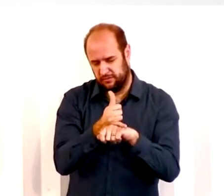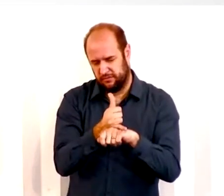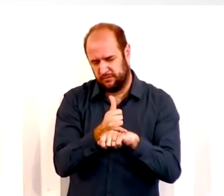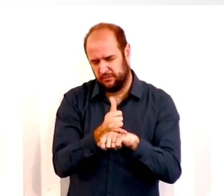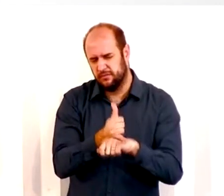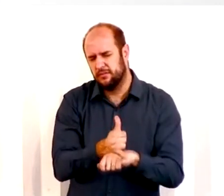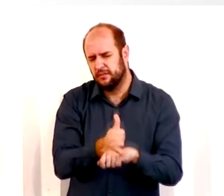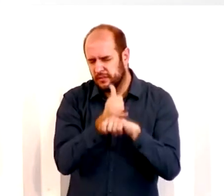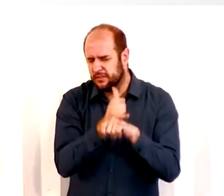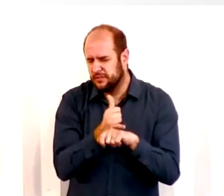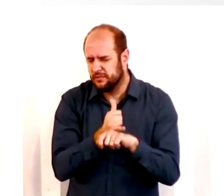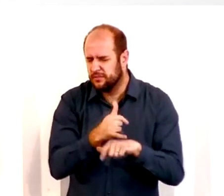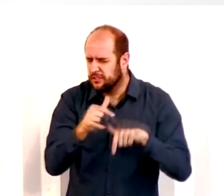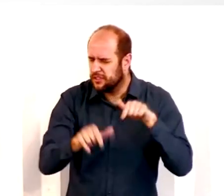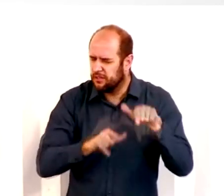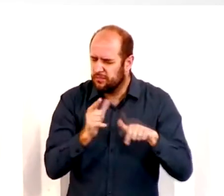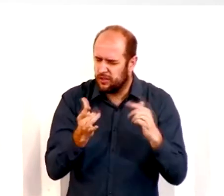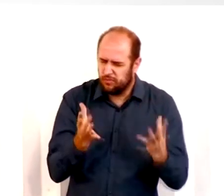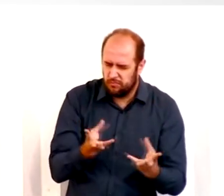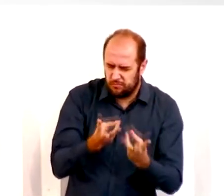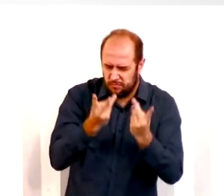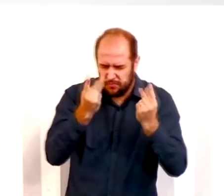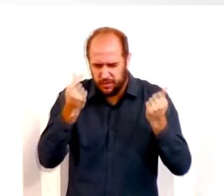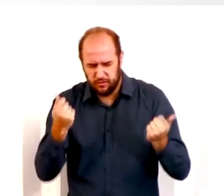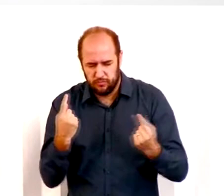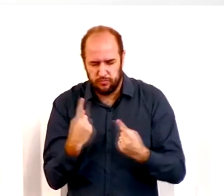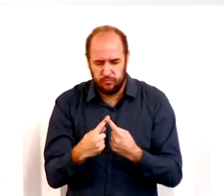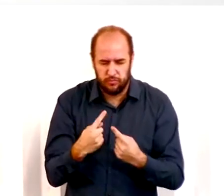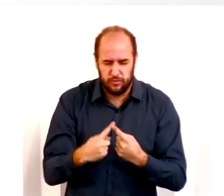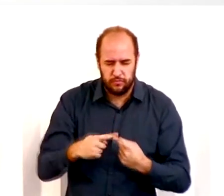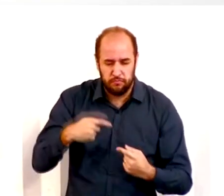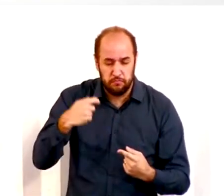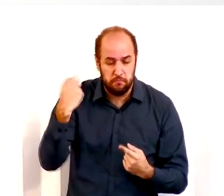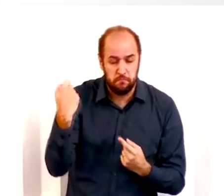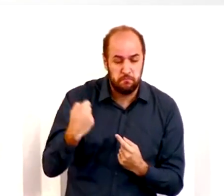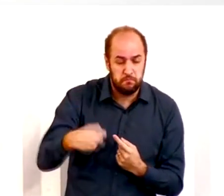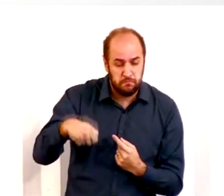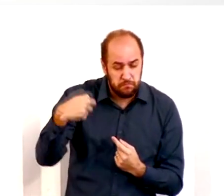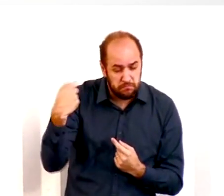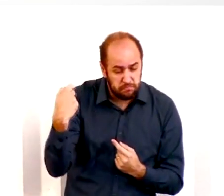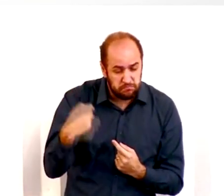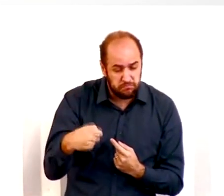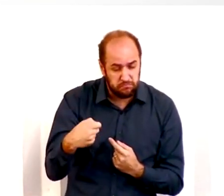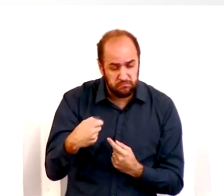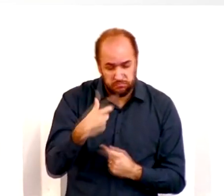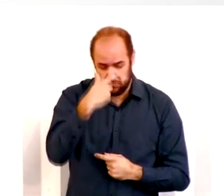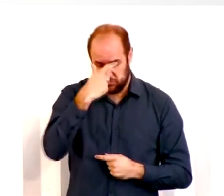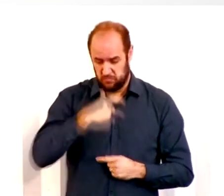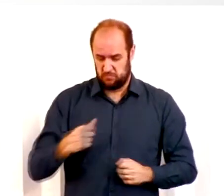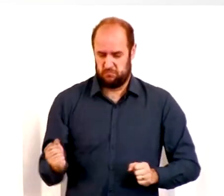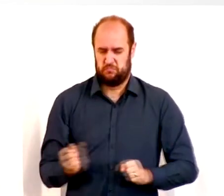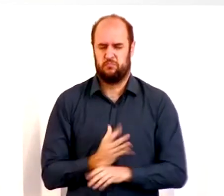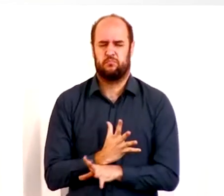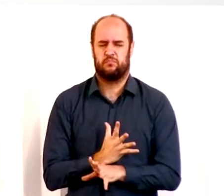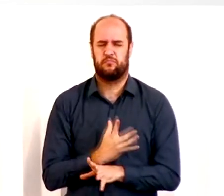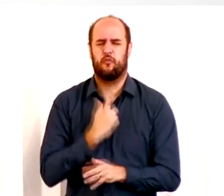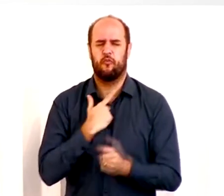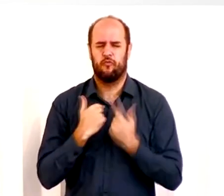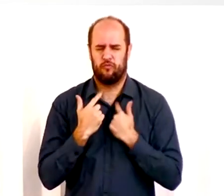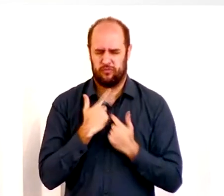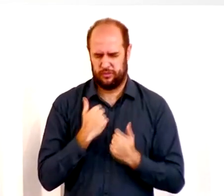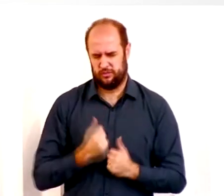liderem essa excelente obra, porque é necessário que eles tenham essa disposição, este querer, essa